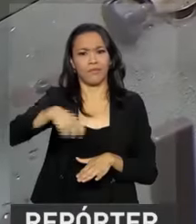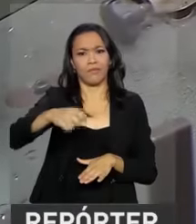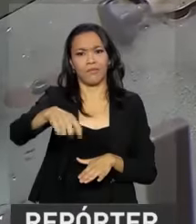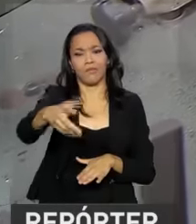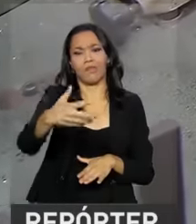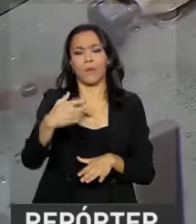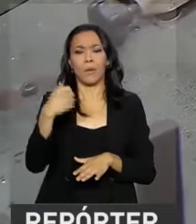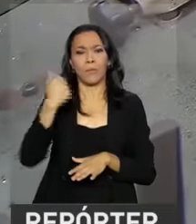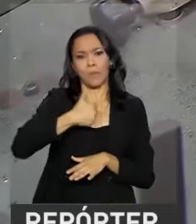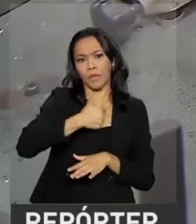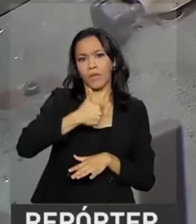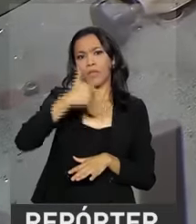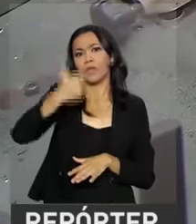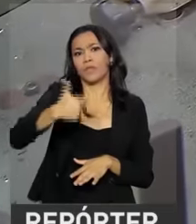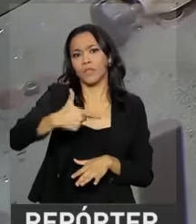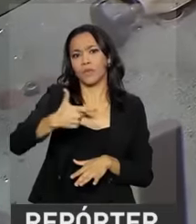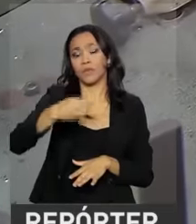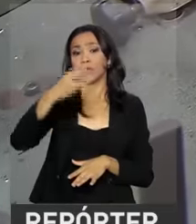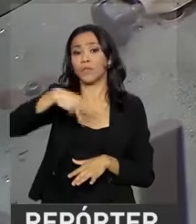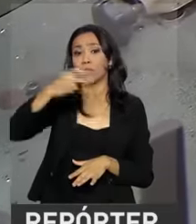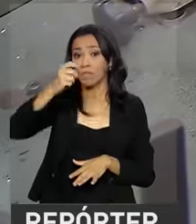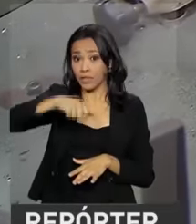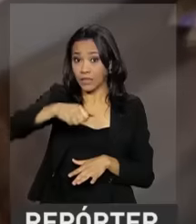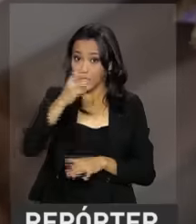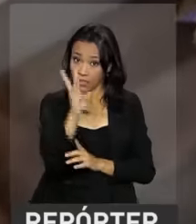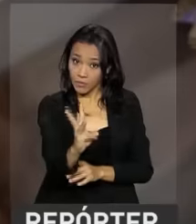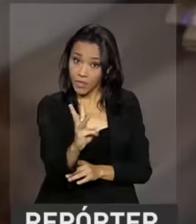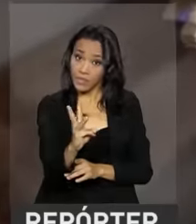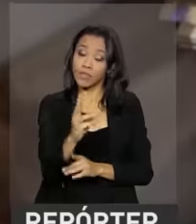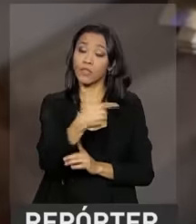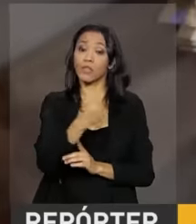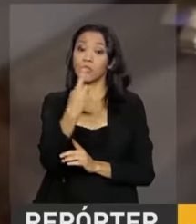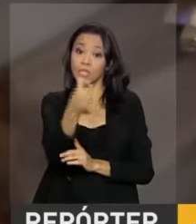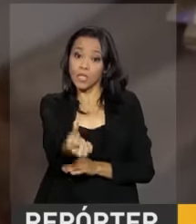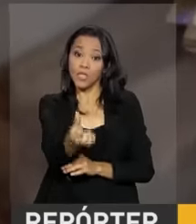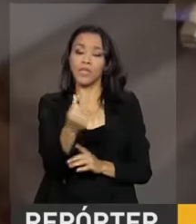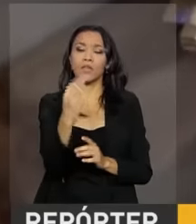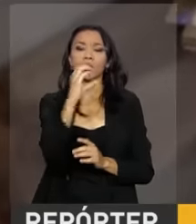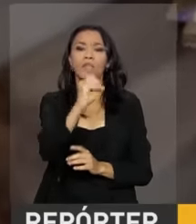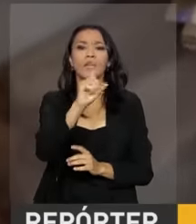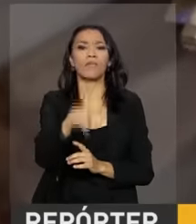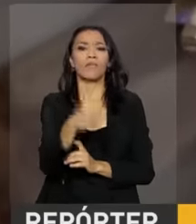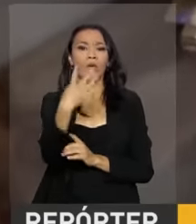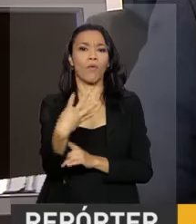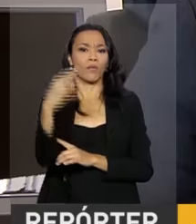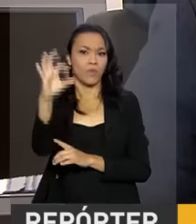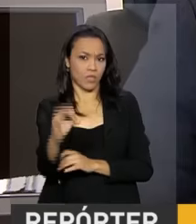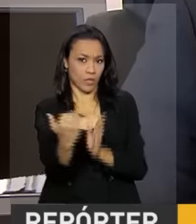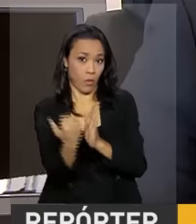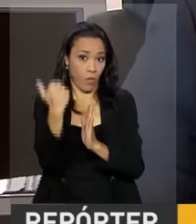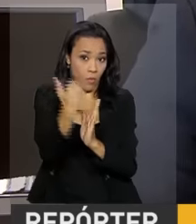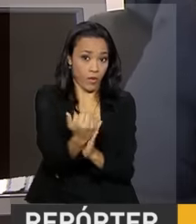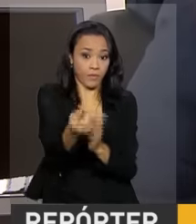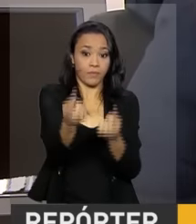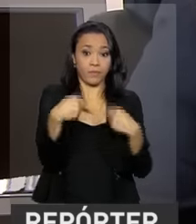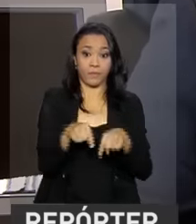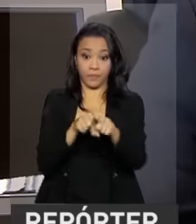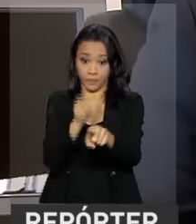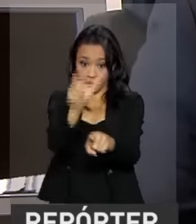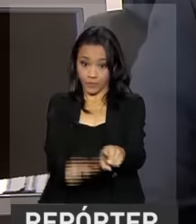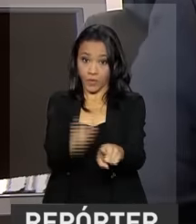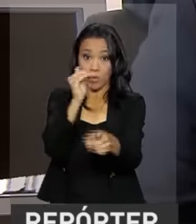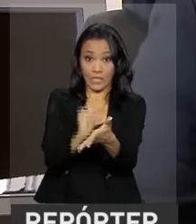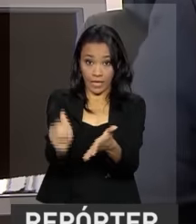Entre o primeiro e o segundo trimestre de 2016, o aumento foi de 0,4%. O secretário interino